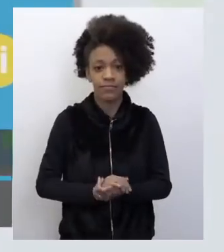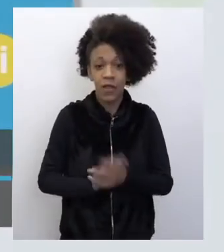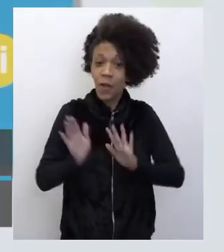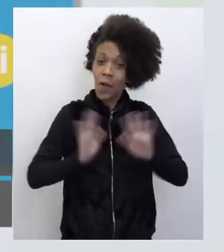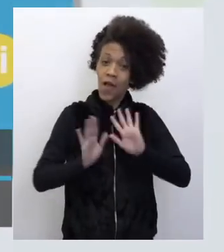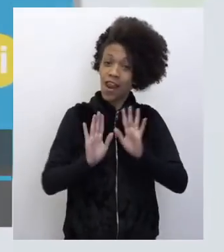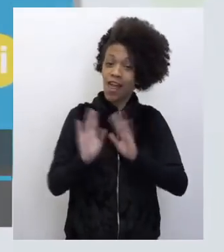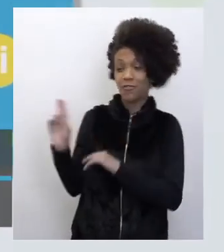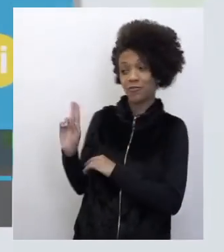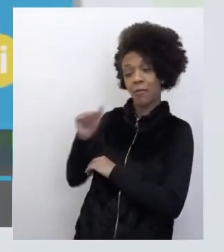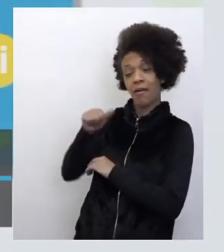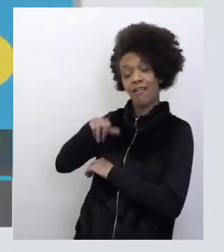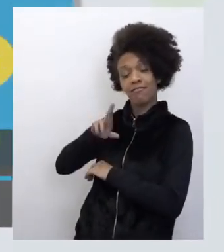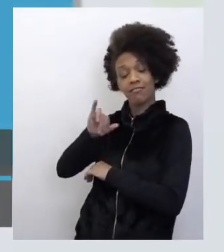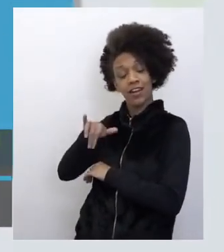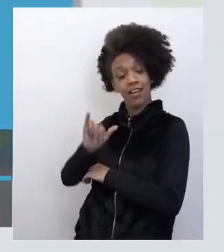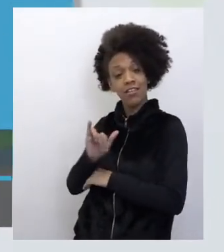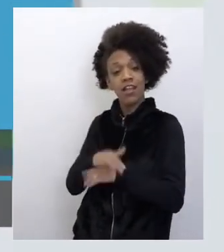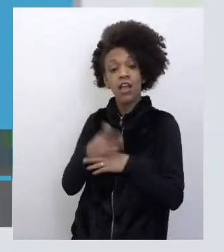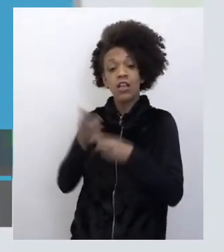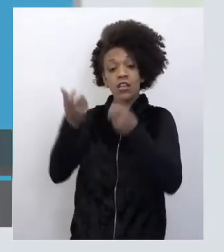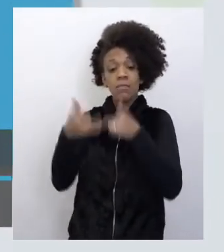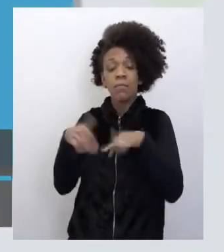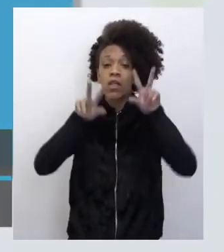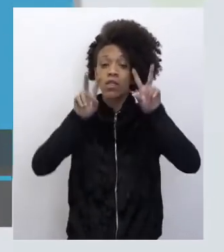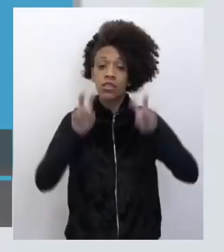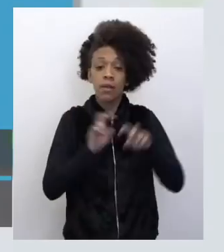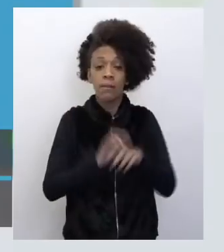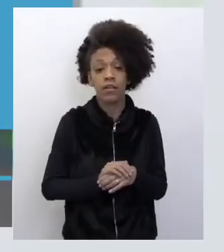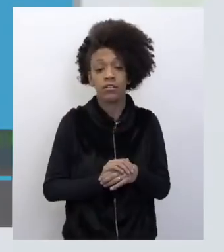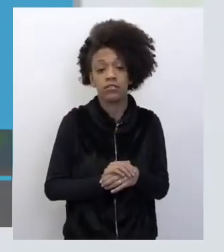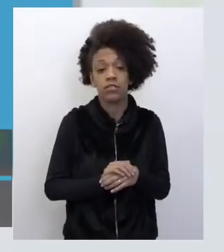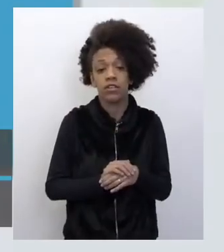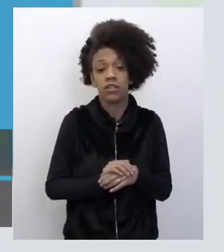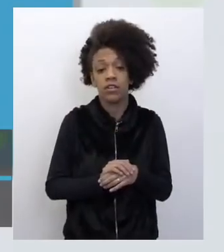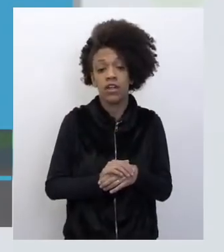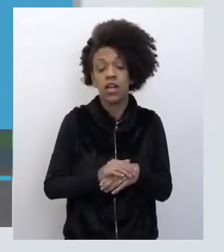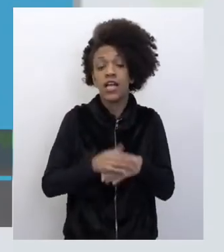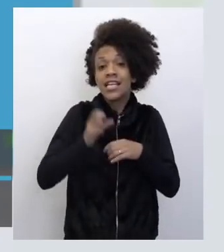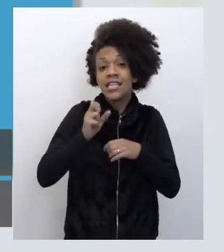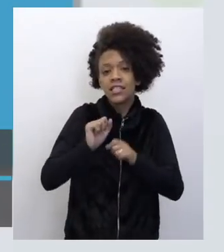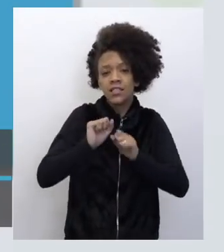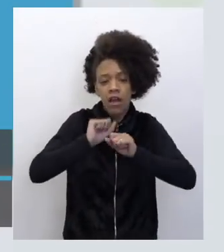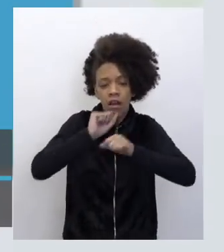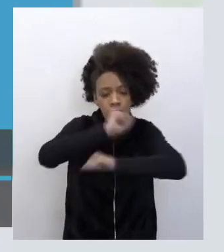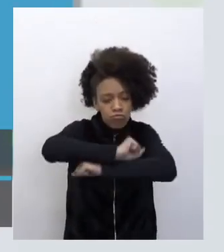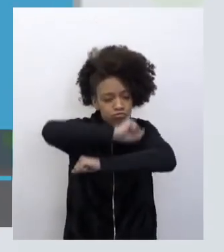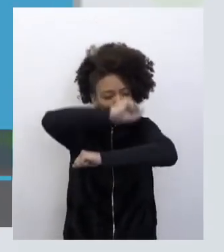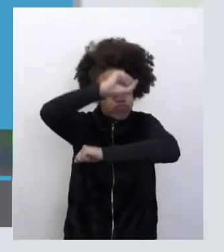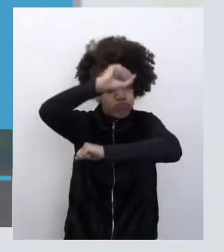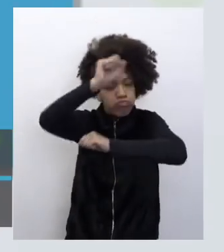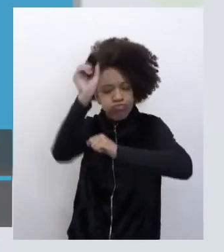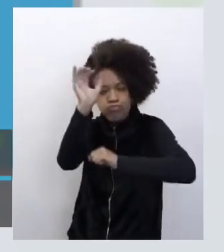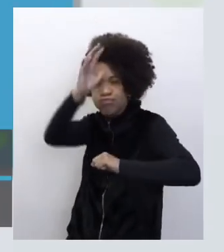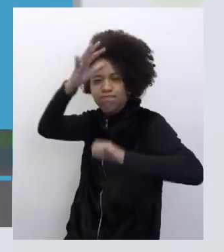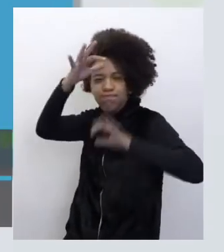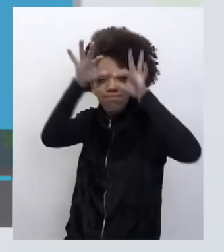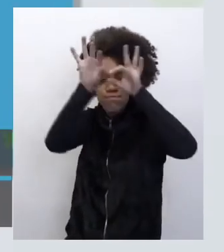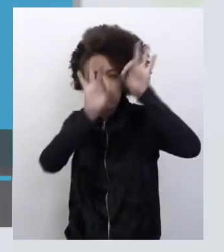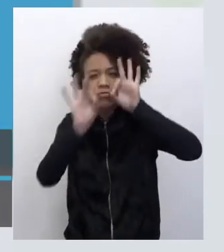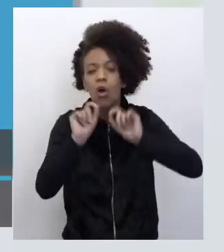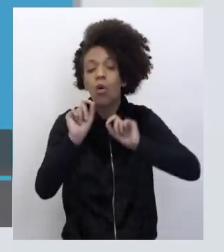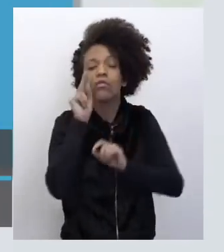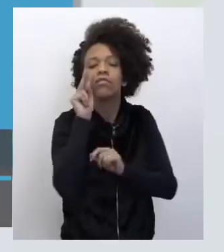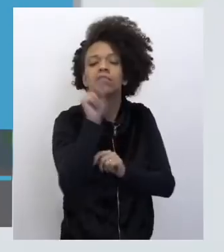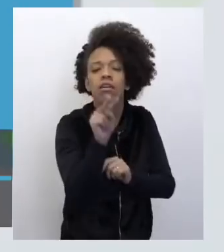nome é Andrei e hoje eu vou falar sobre o tema: se sua janela fosse mágica e você tivesse o poder de criar coisas novas, o que gostaria de ver